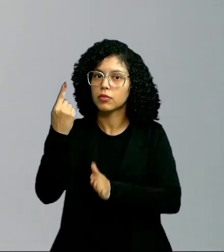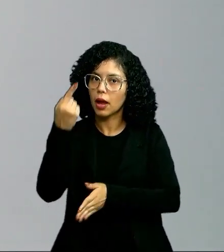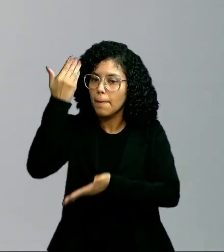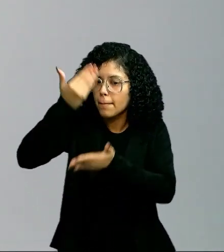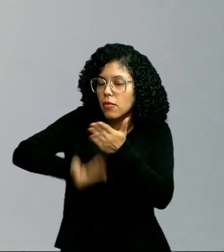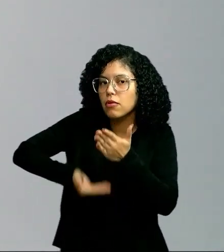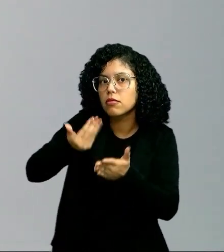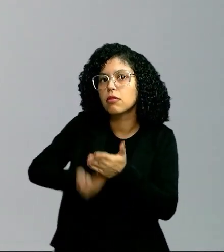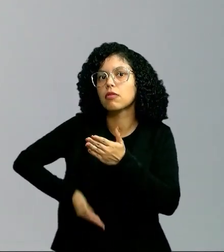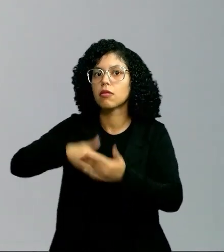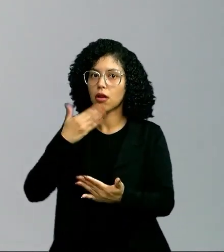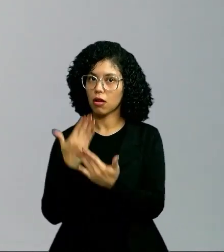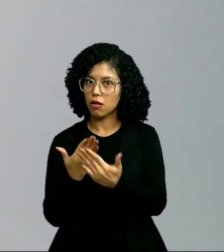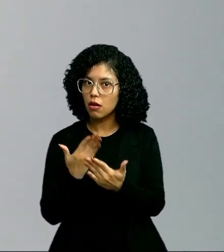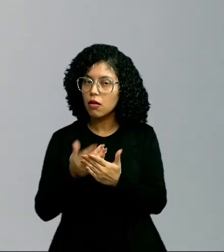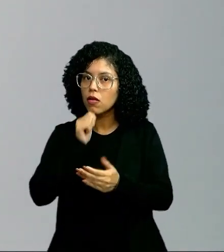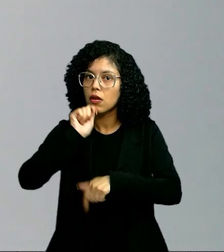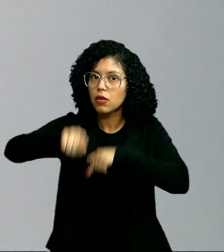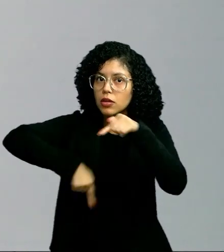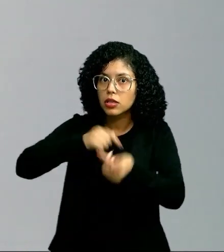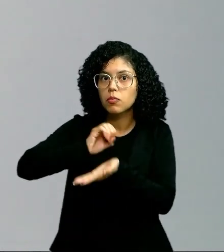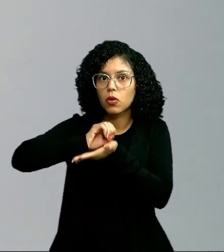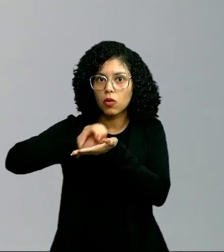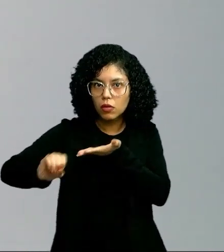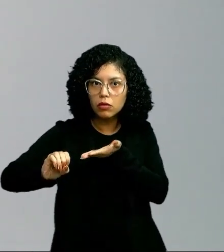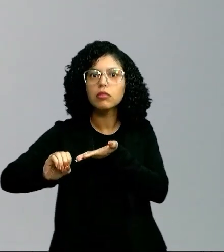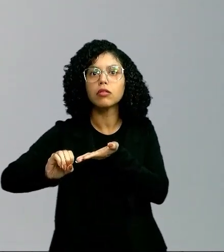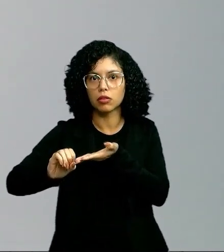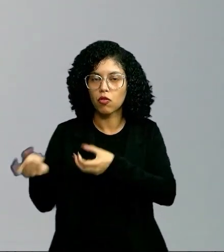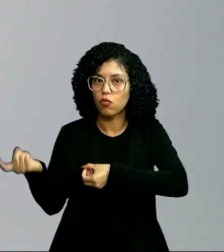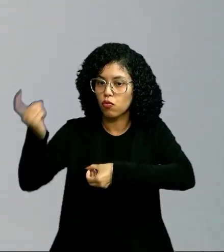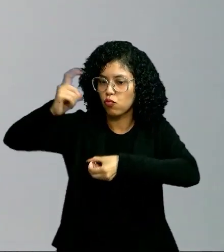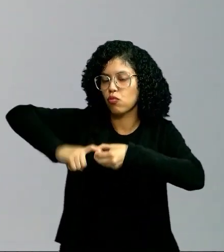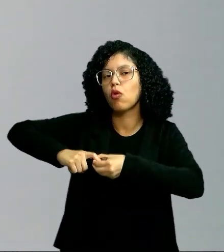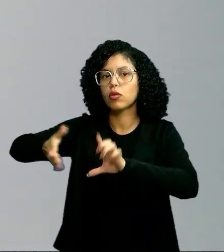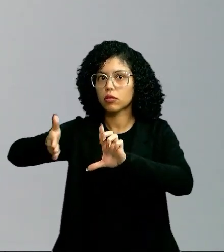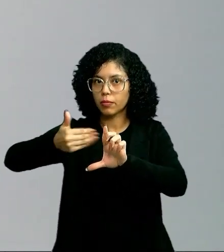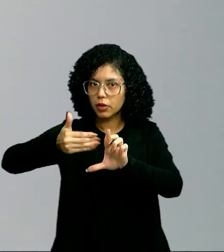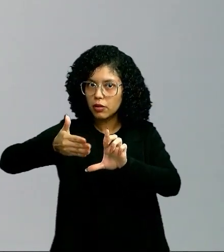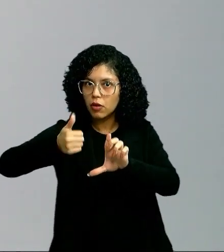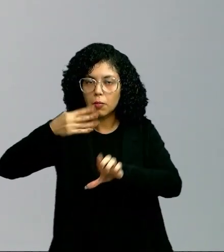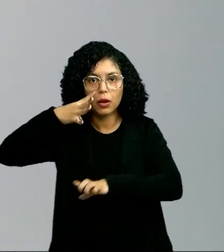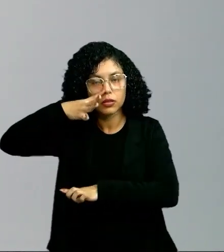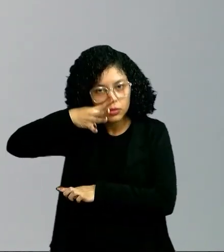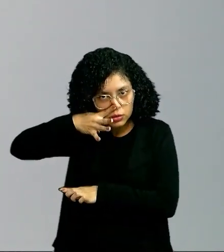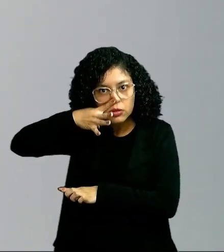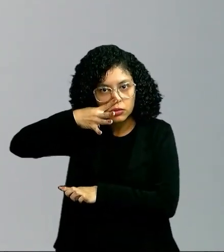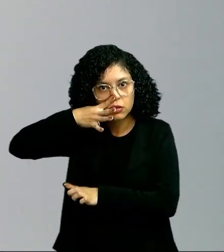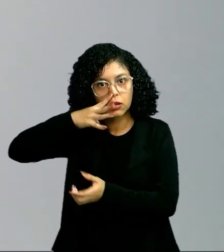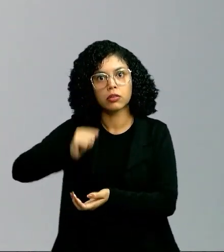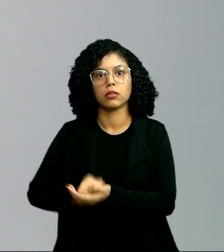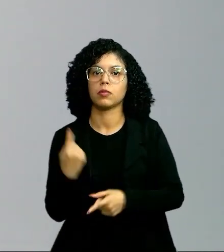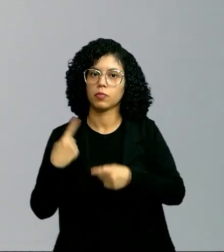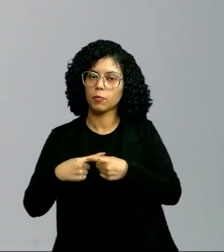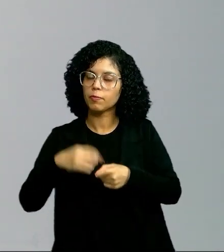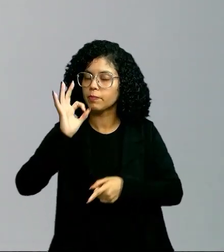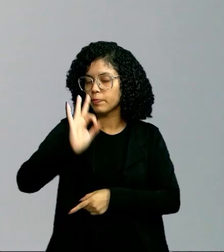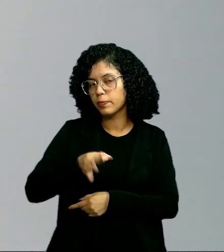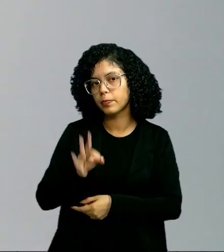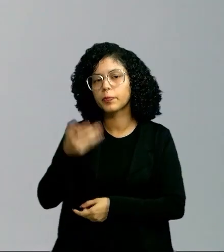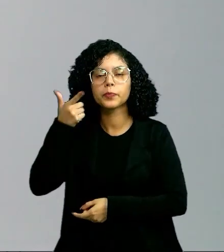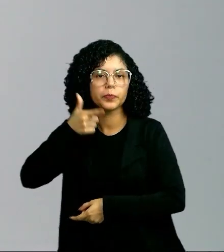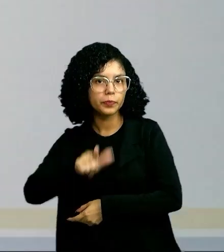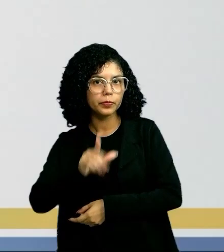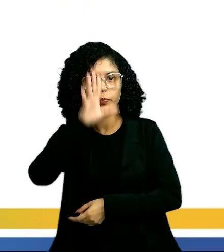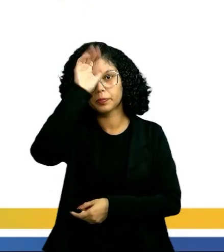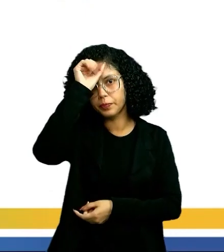que perdeu a aula sobre química orgânica, então vá na plataforma, assista e que eu tenho certeza que você